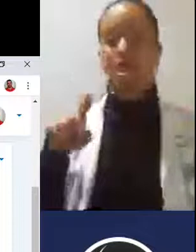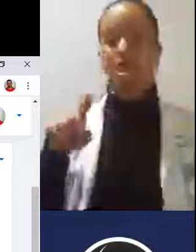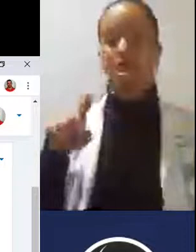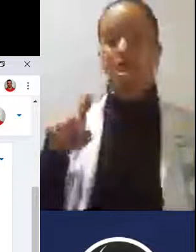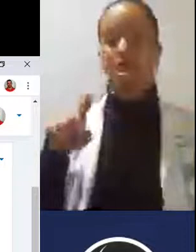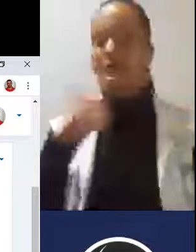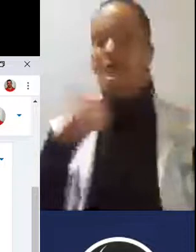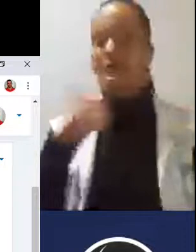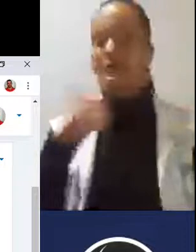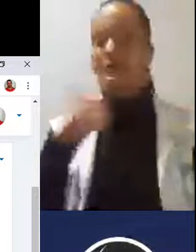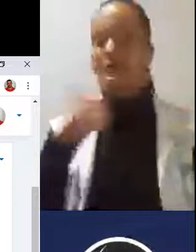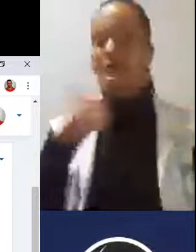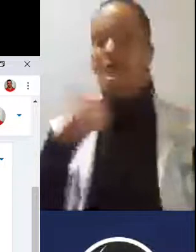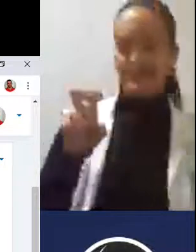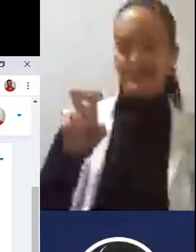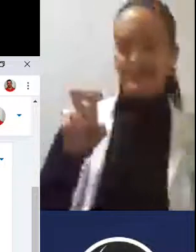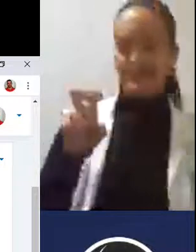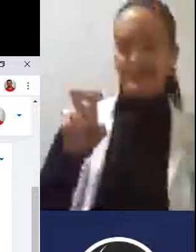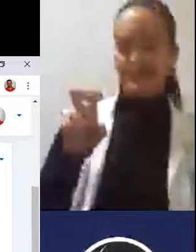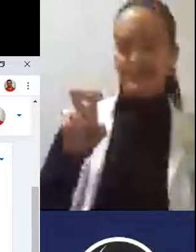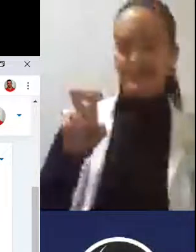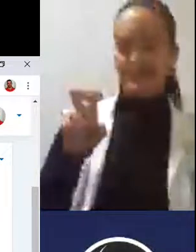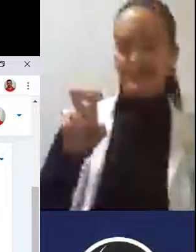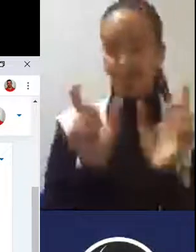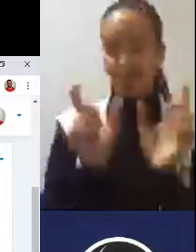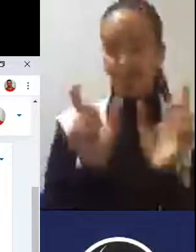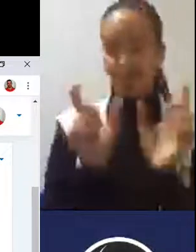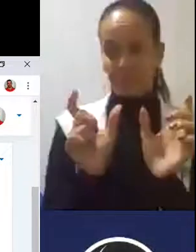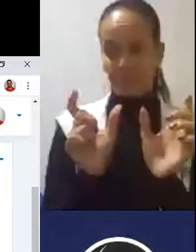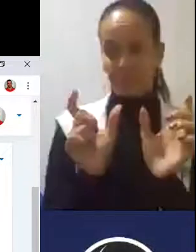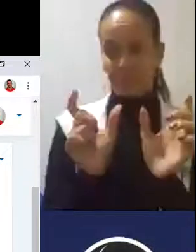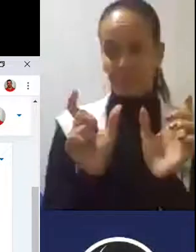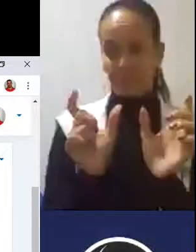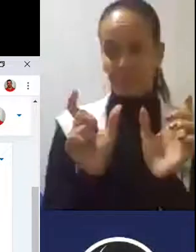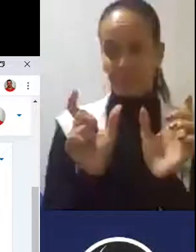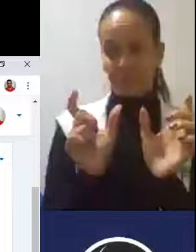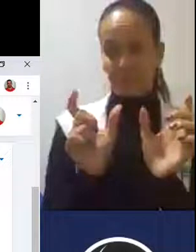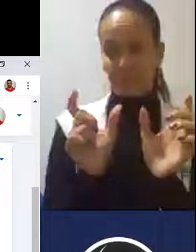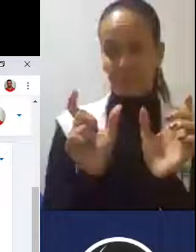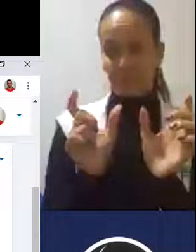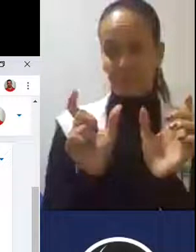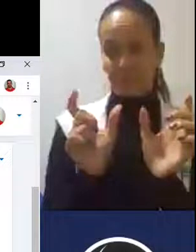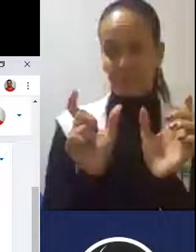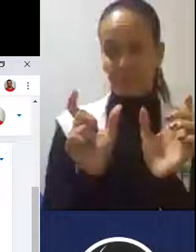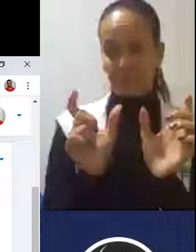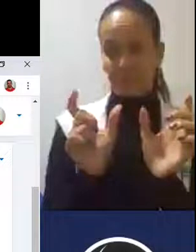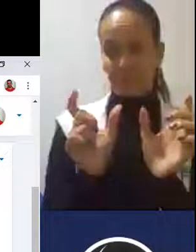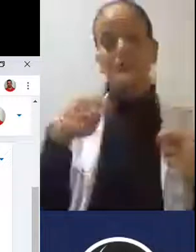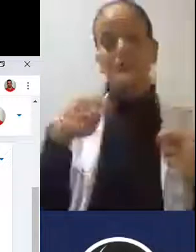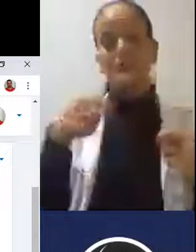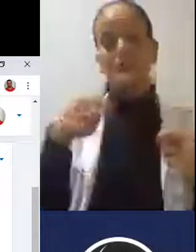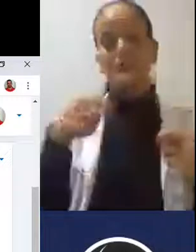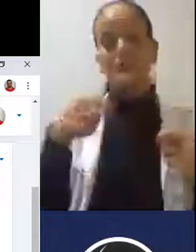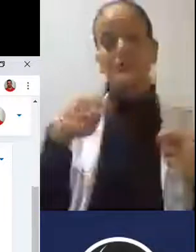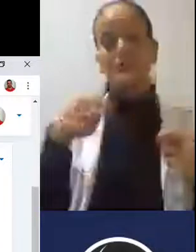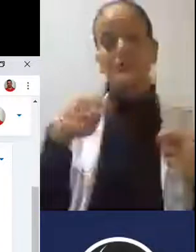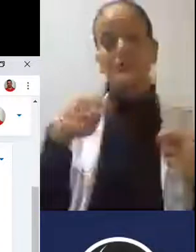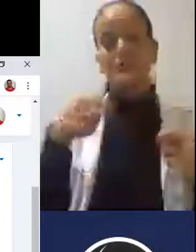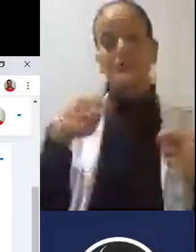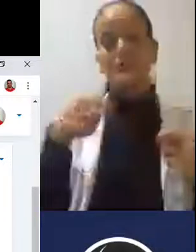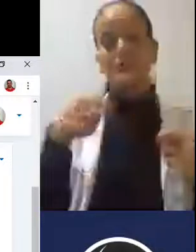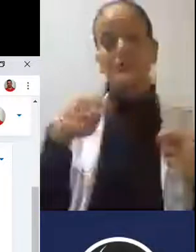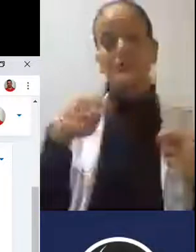ligados em série. Se a gente quer saber quanto que é a resistência total, basta a gente somar o valor desses 2 resistores, certo? Então,